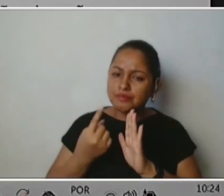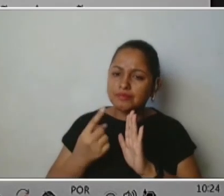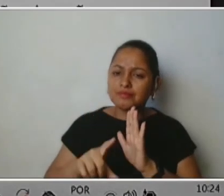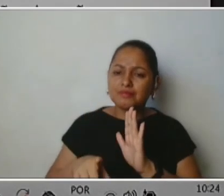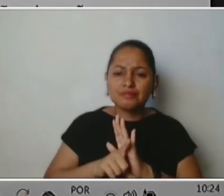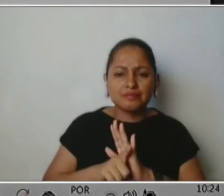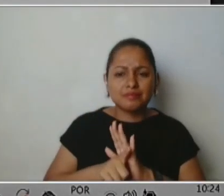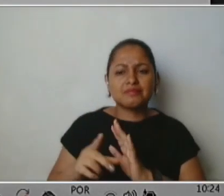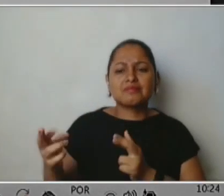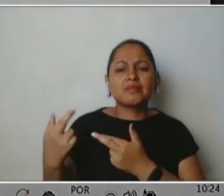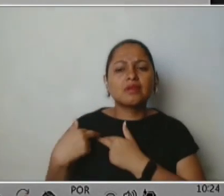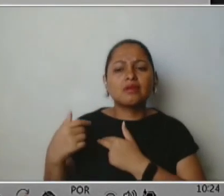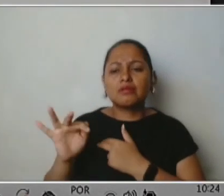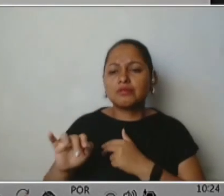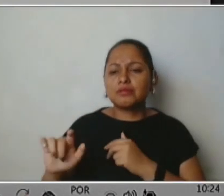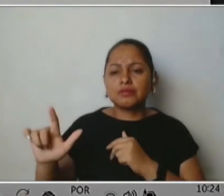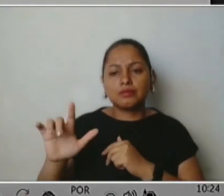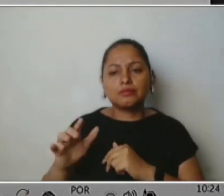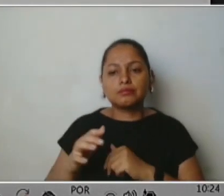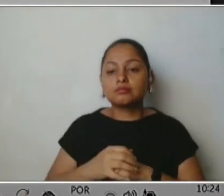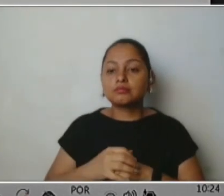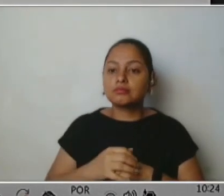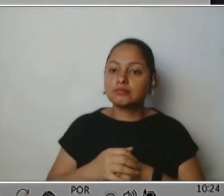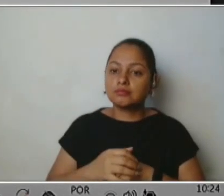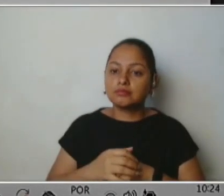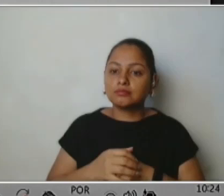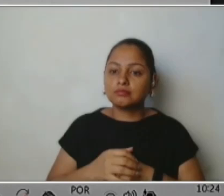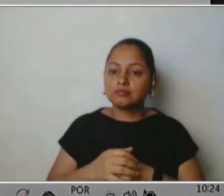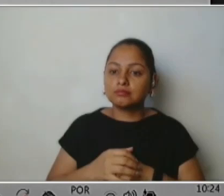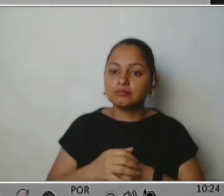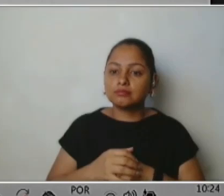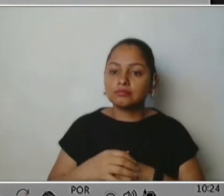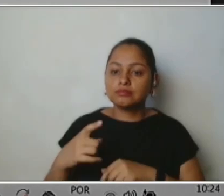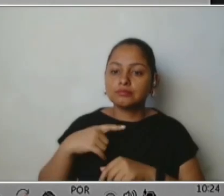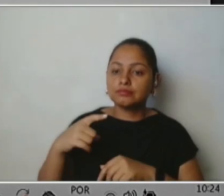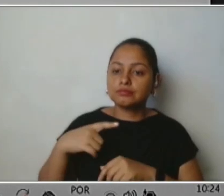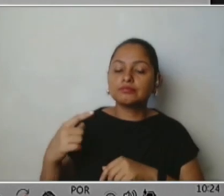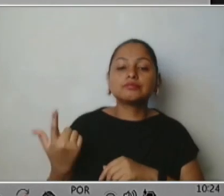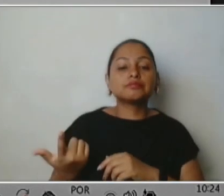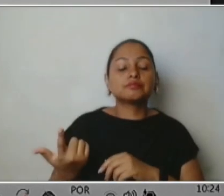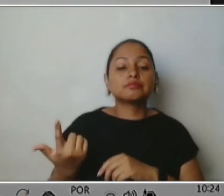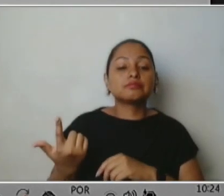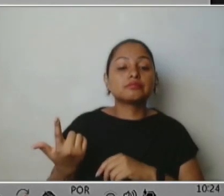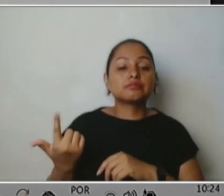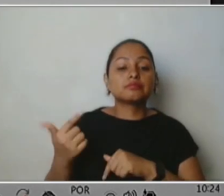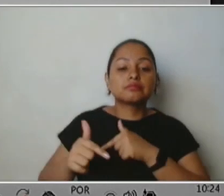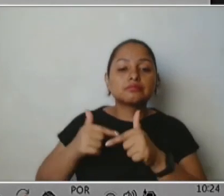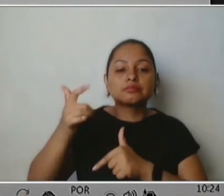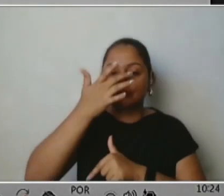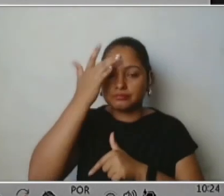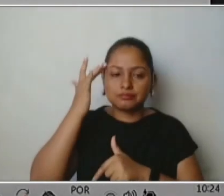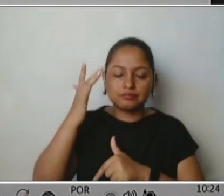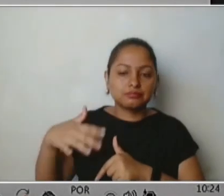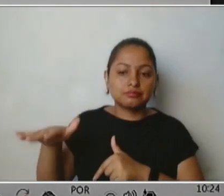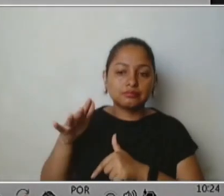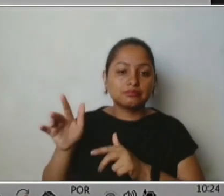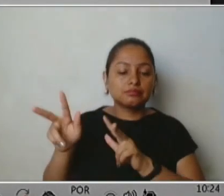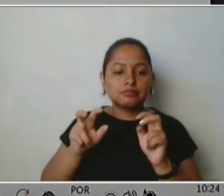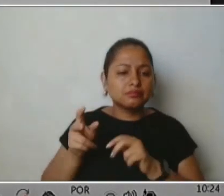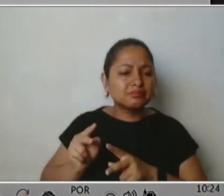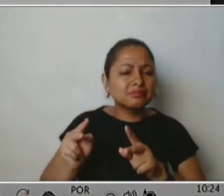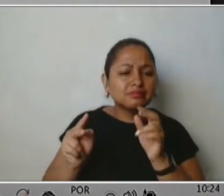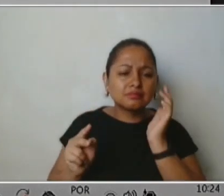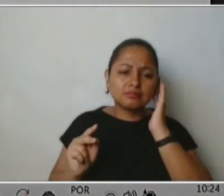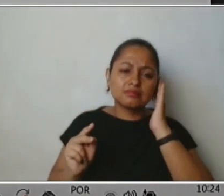Fiscal. A contratação de mão de obra cuja atividade ou funções guardem relação com a atividade ou funções previstas no plano